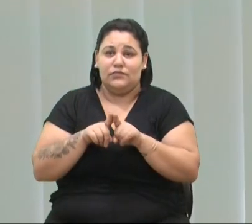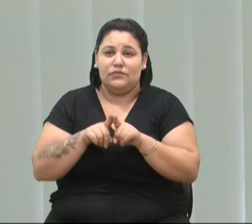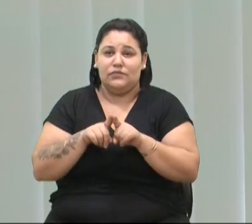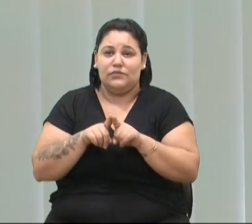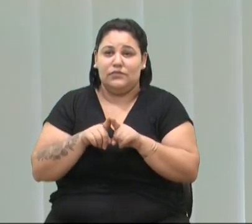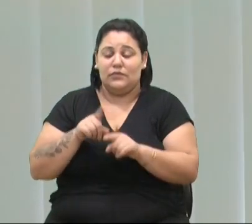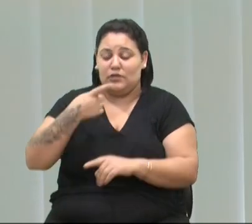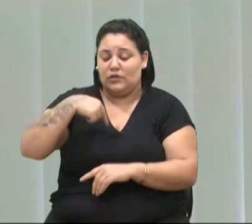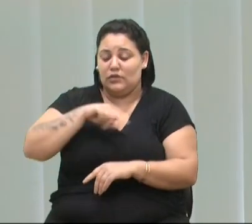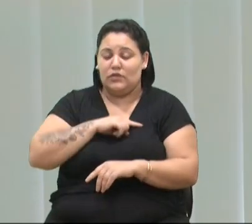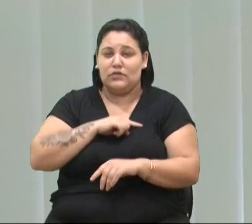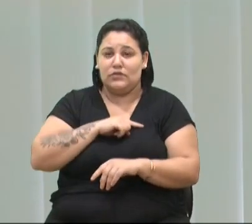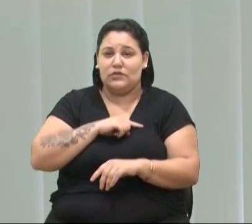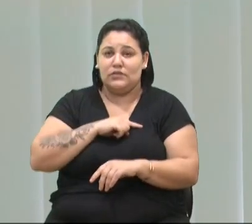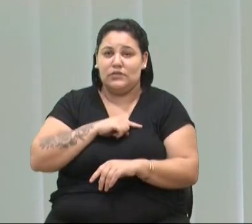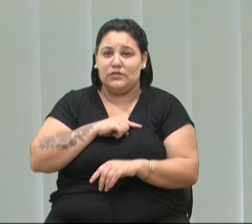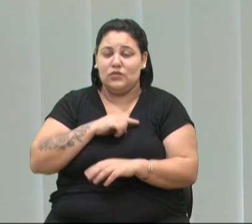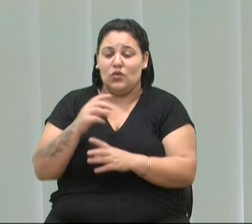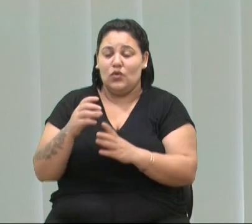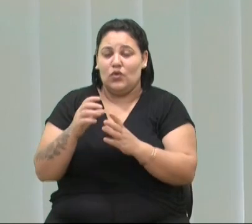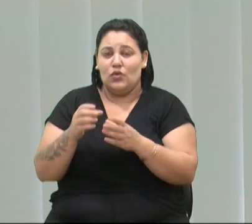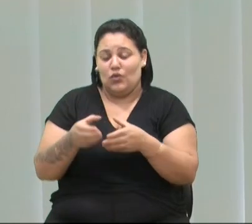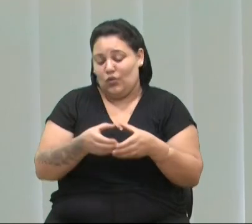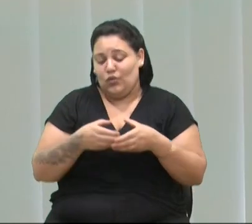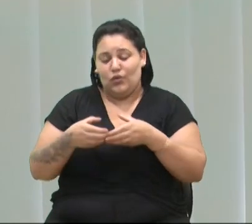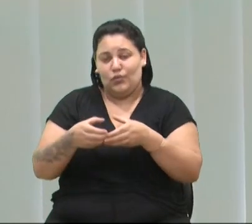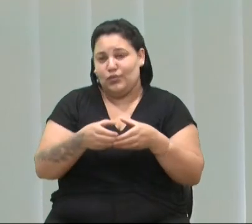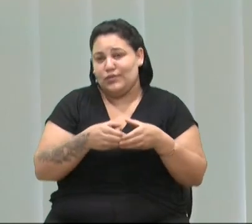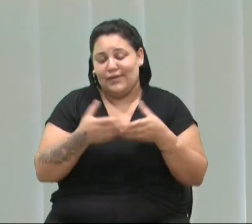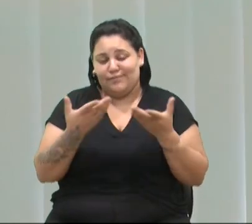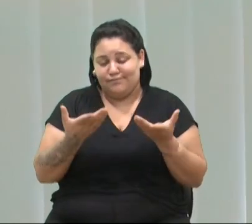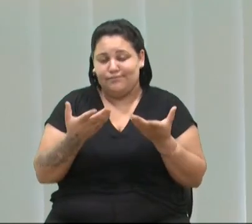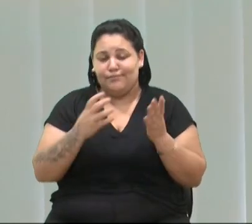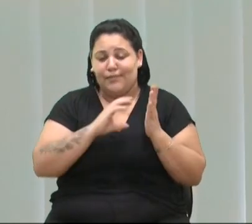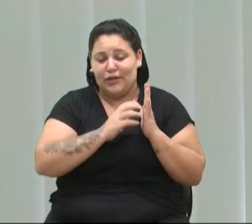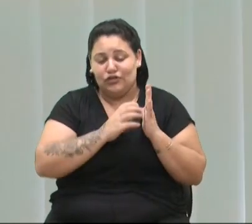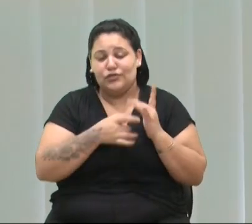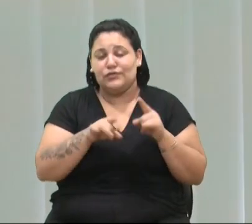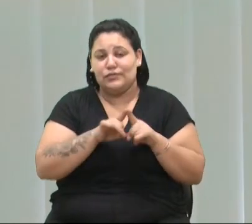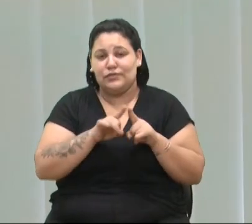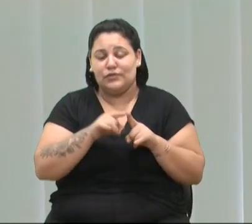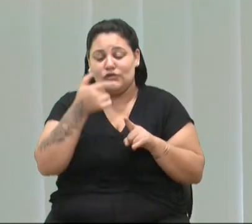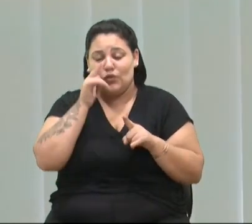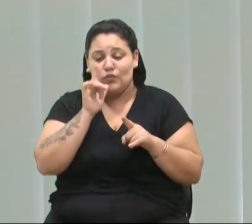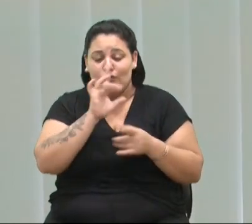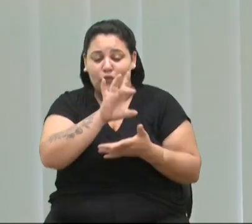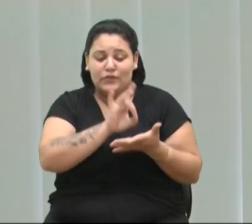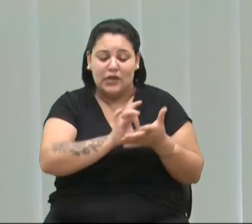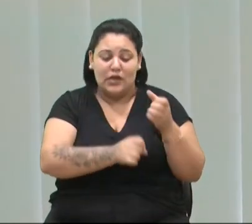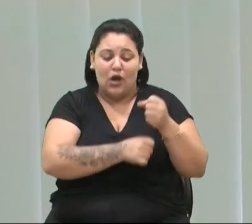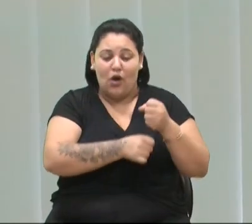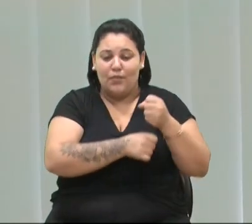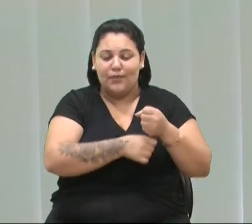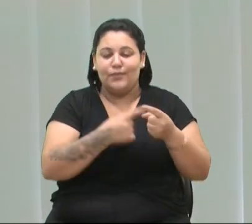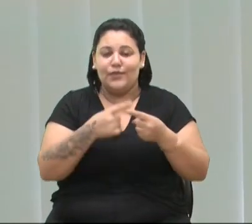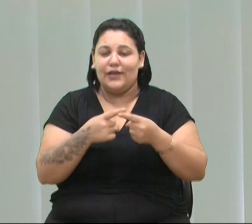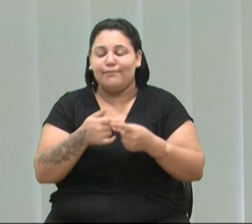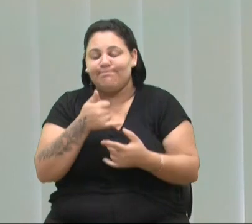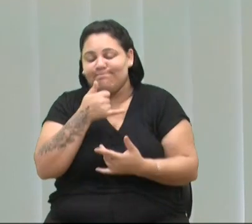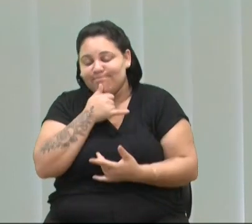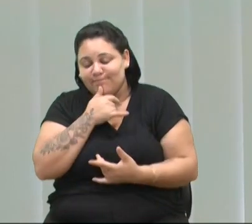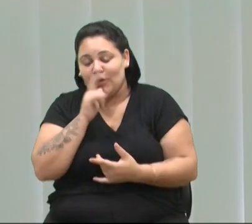nossas bancadas, para que a gente possa viabilizar, né, porque, infelizmente, a alternativa que a gente estava trabalhando já